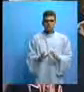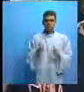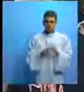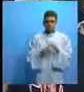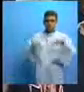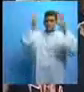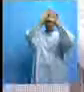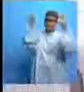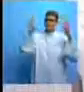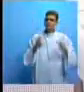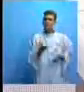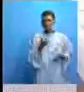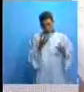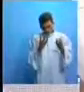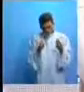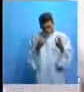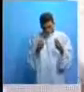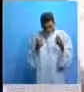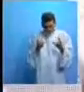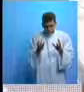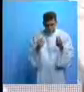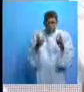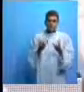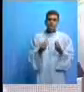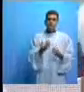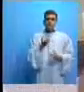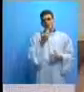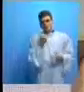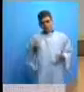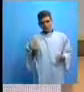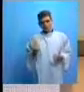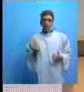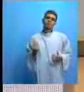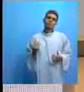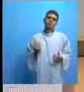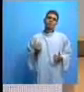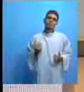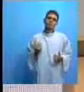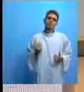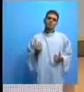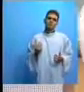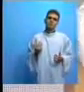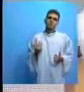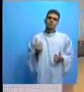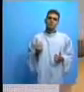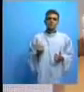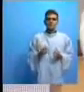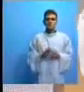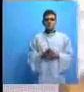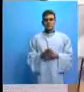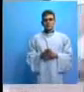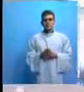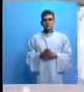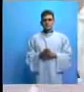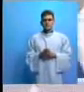céu. Ou seja, o meu céu, o meu confessionário é eliminar alguém. Quando coloca no